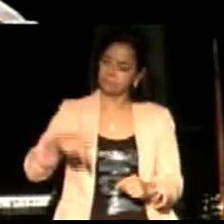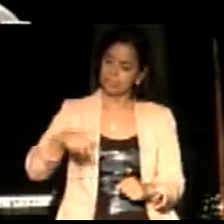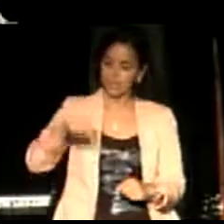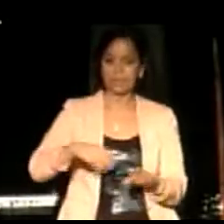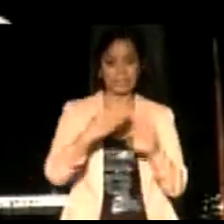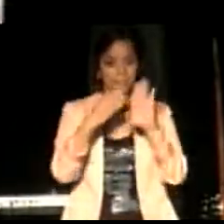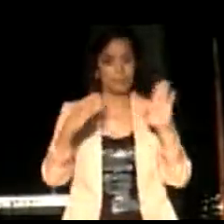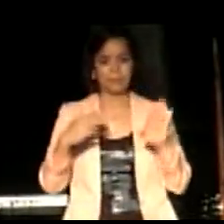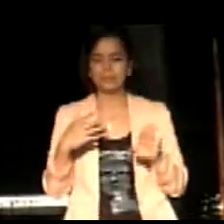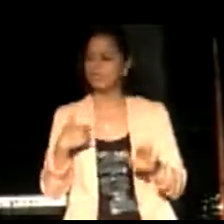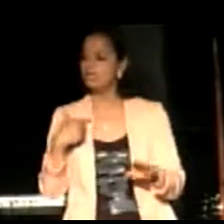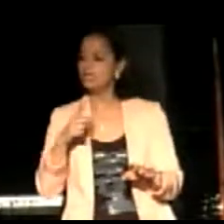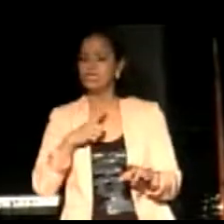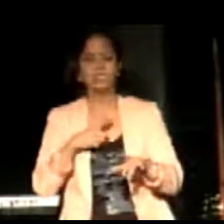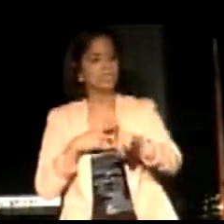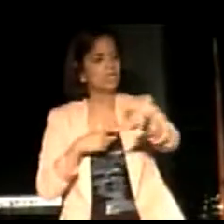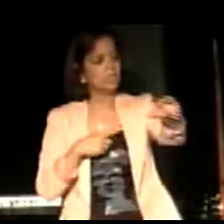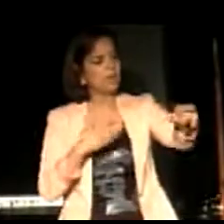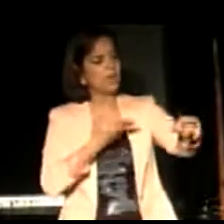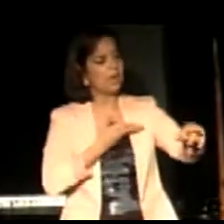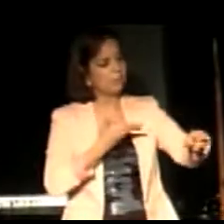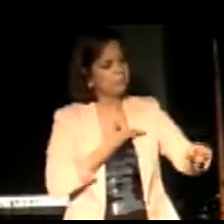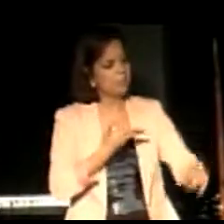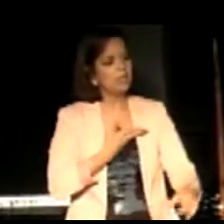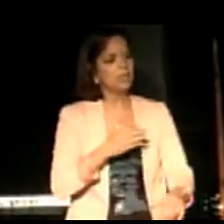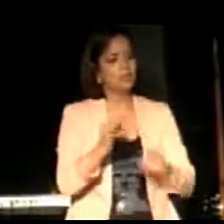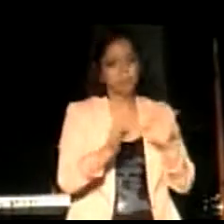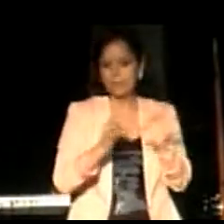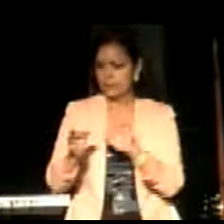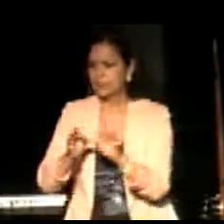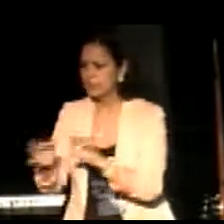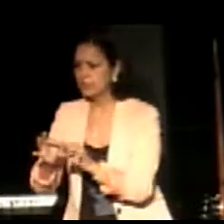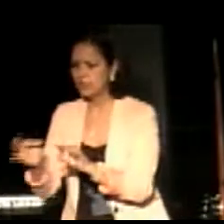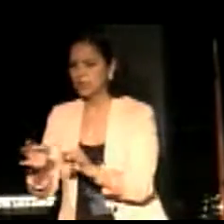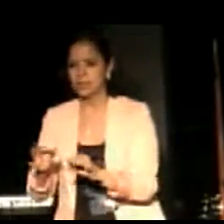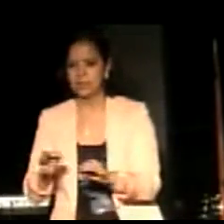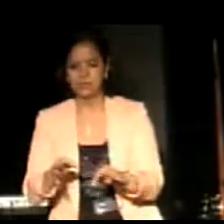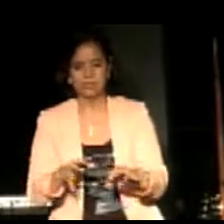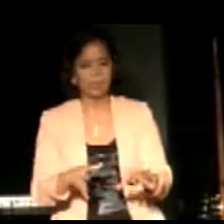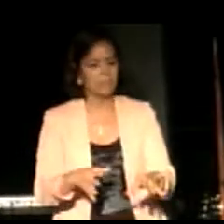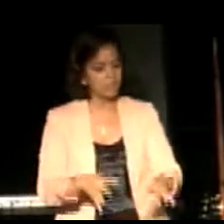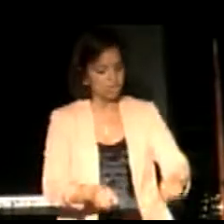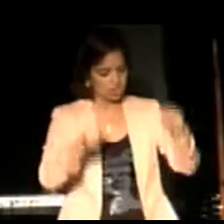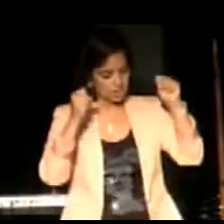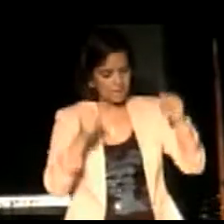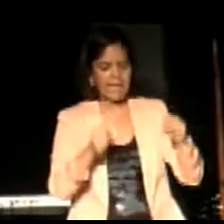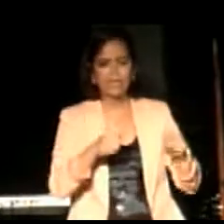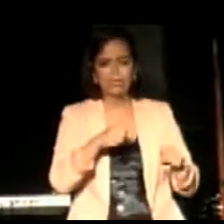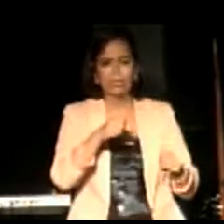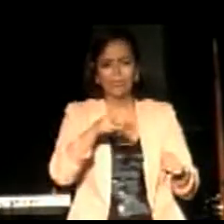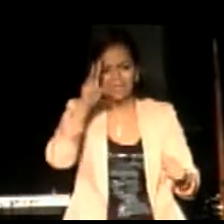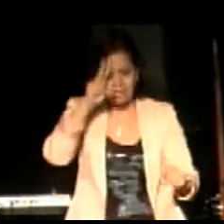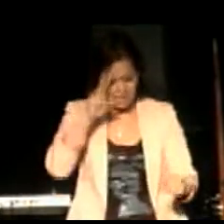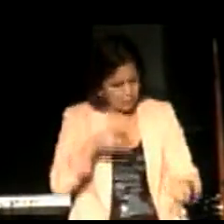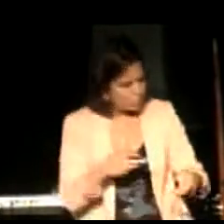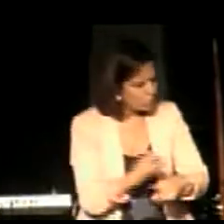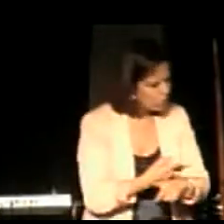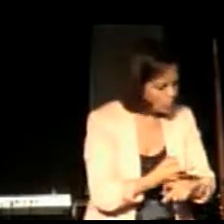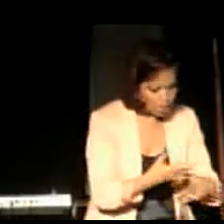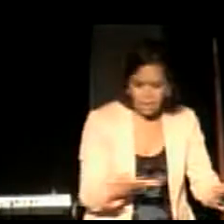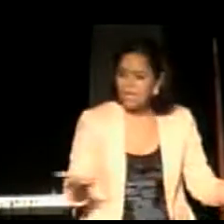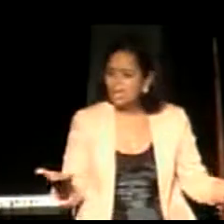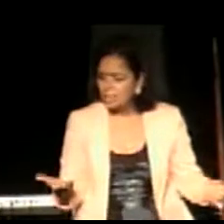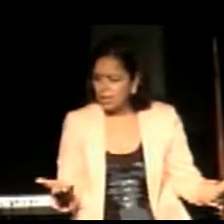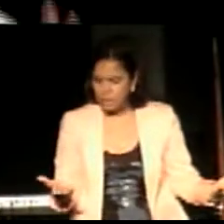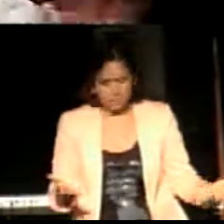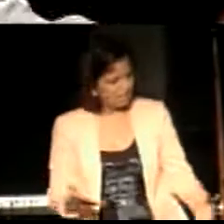estavam Renato, Reginaldo e Átila arrumando e tiraram aquele púlpito antigo. Aí eu olhei aqui,